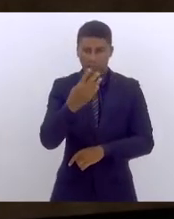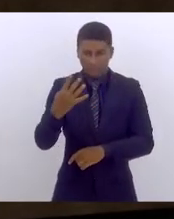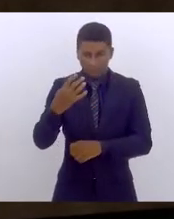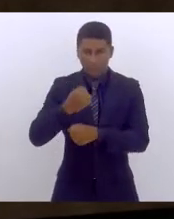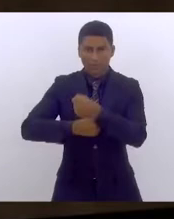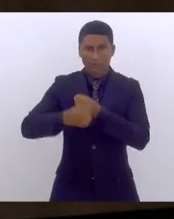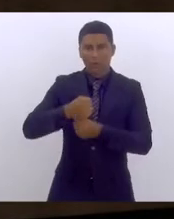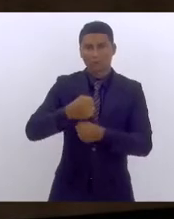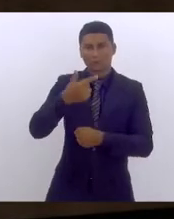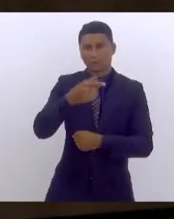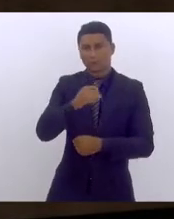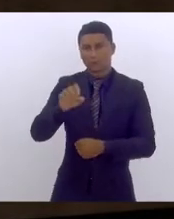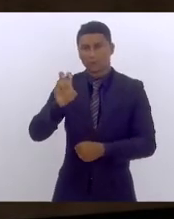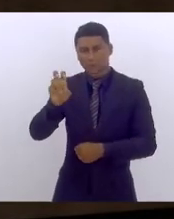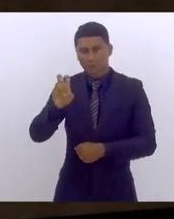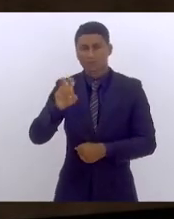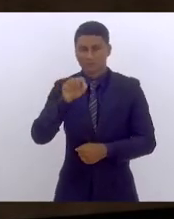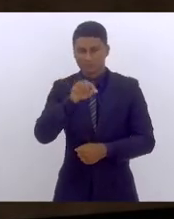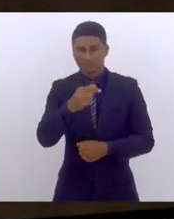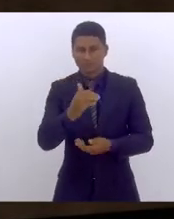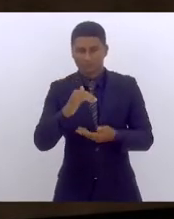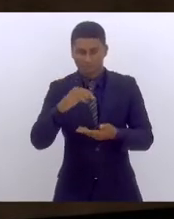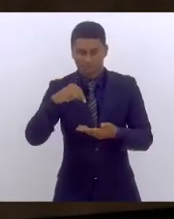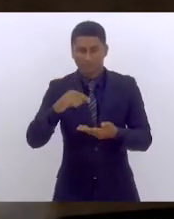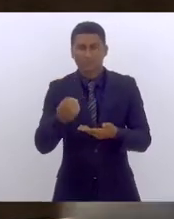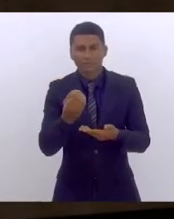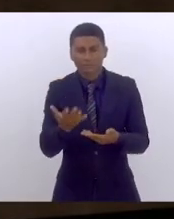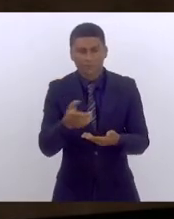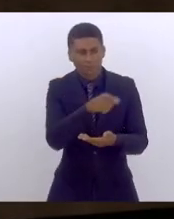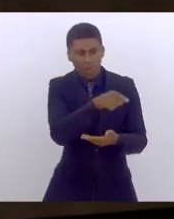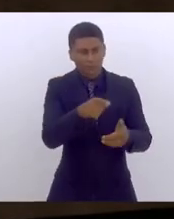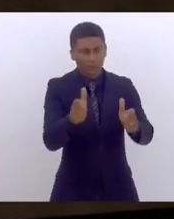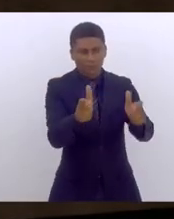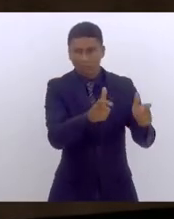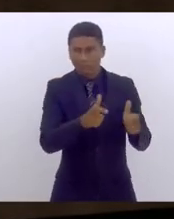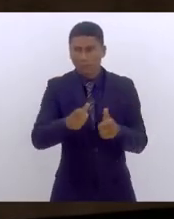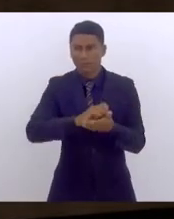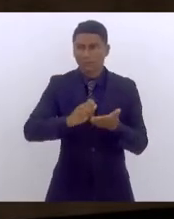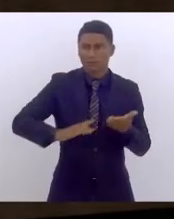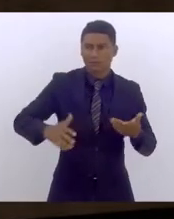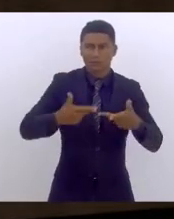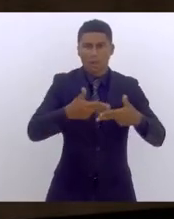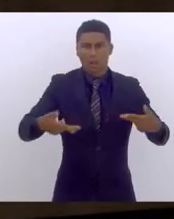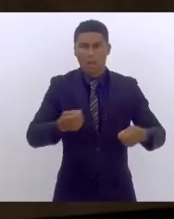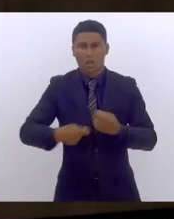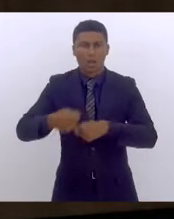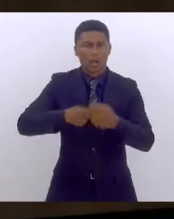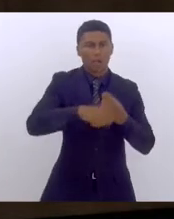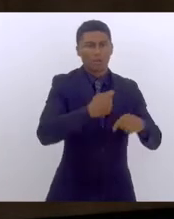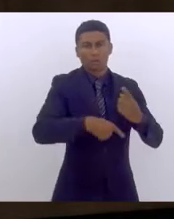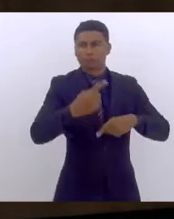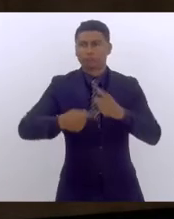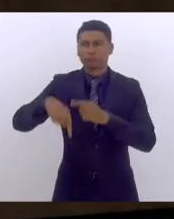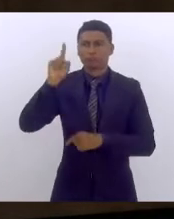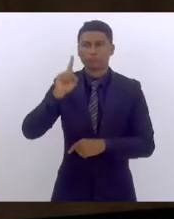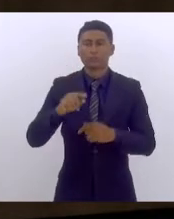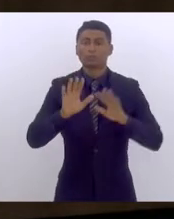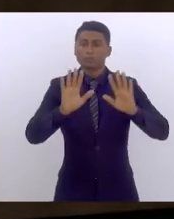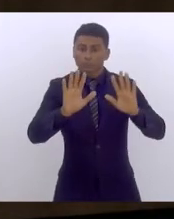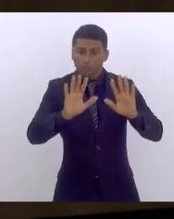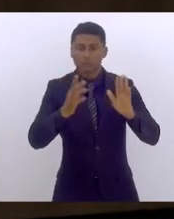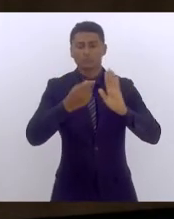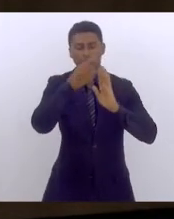2005, para a revitalização de setores e atividade econômica. Só que tem que,